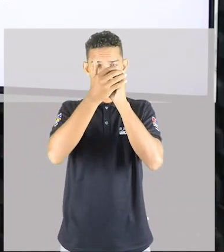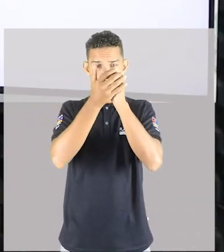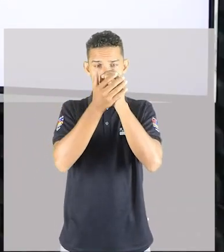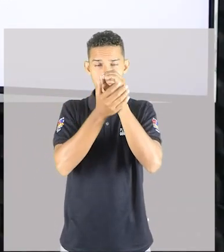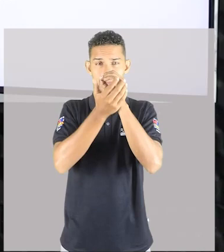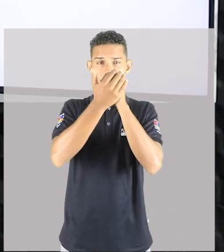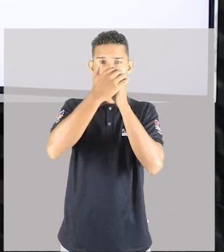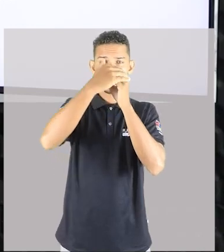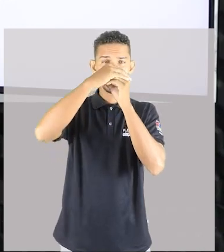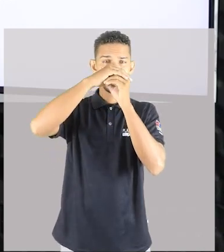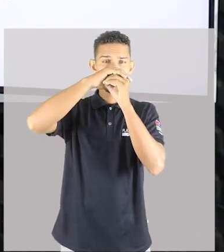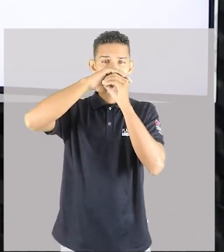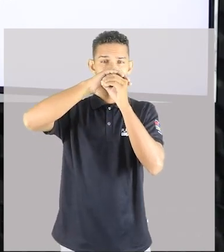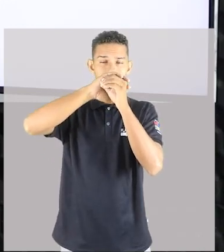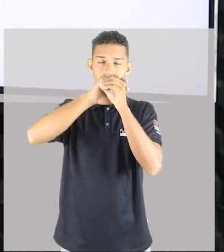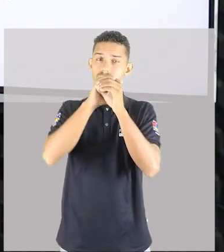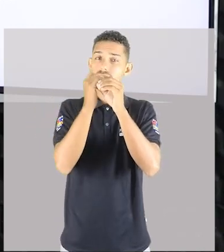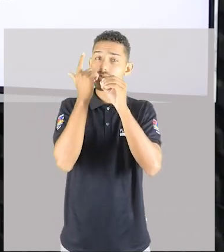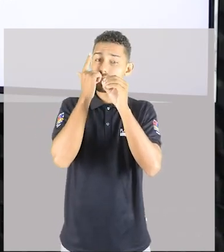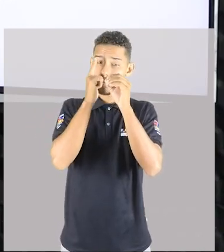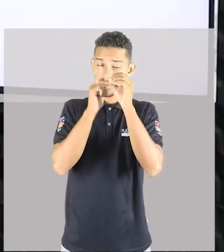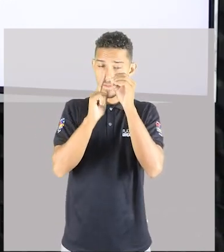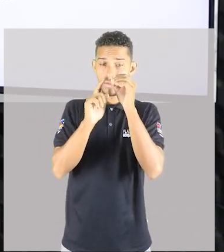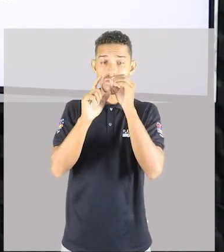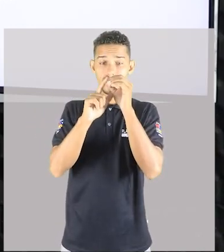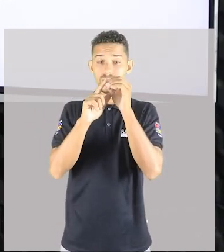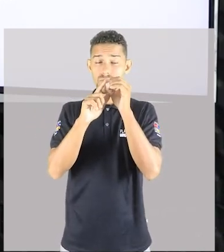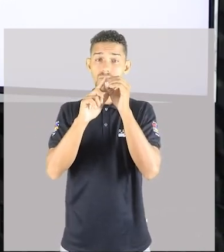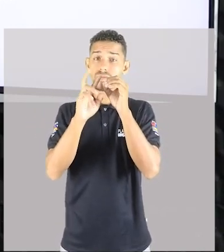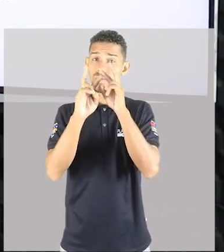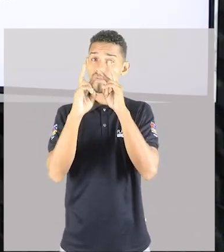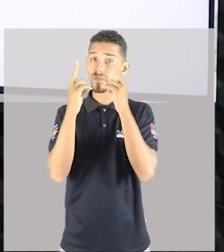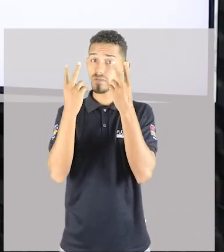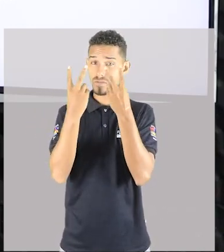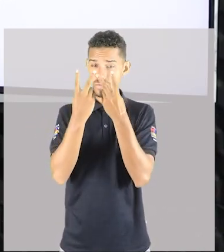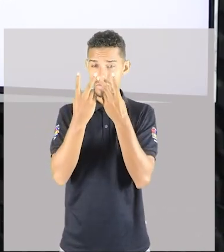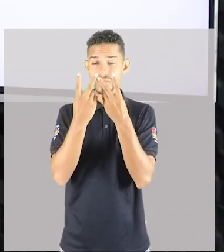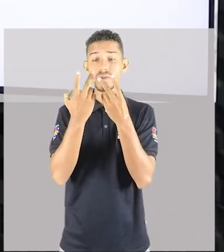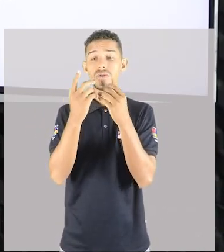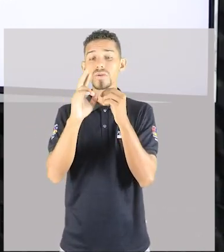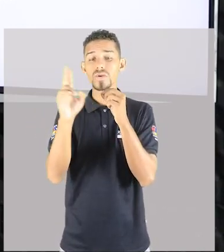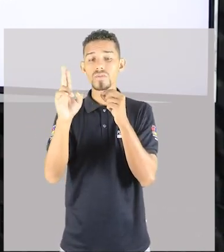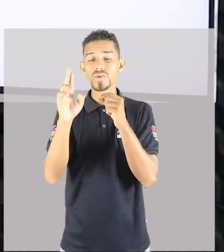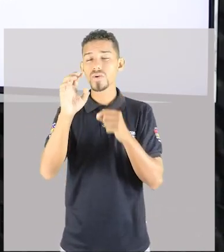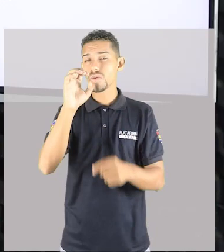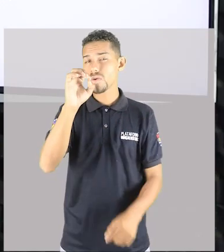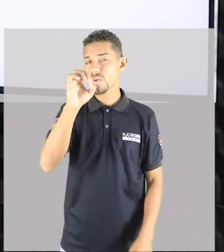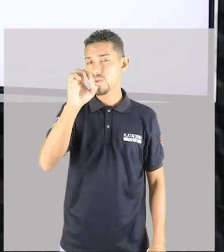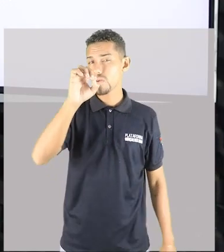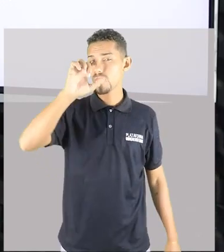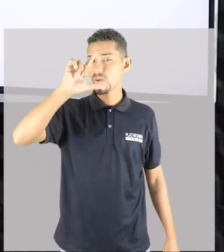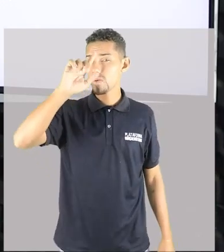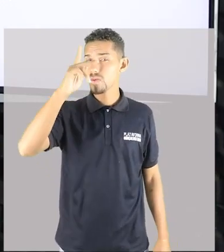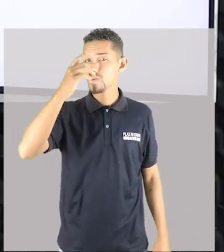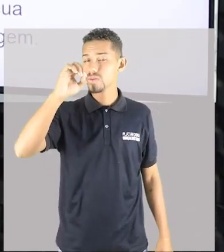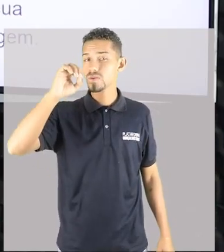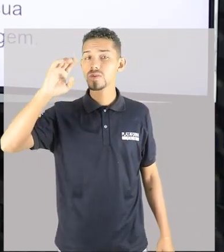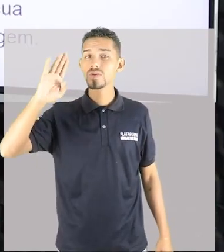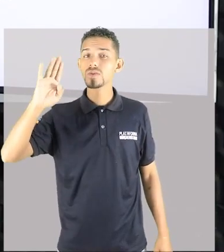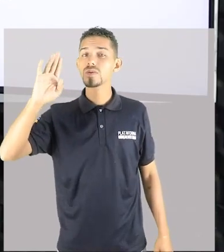protege o globo ocular, garante o volume dele, sendo vulgarmente chamada de o olho branco, aquela parte branca do olho.